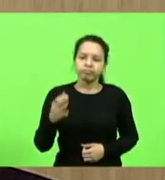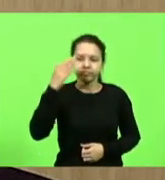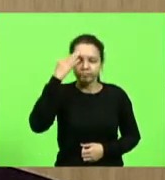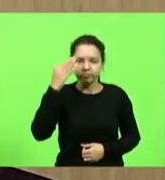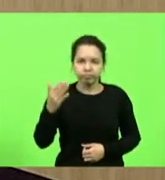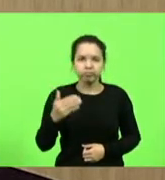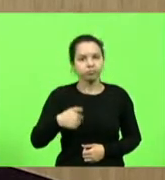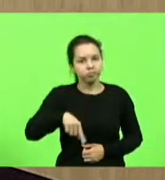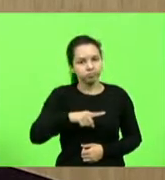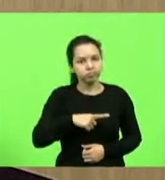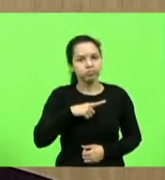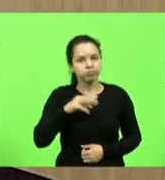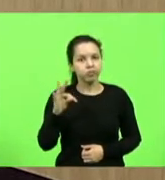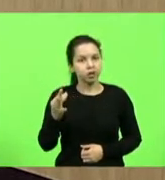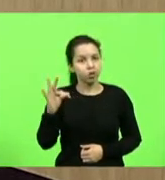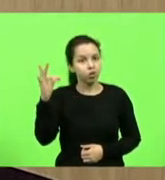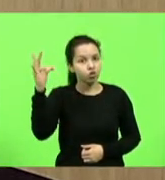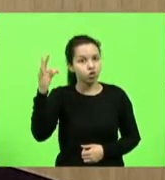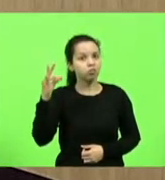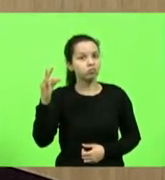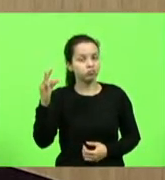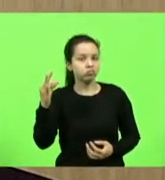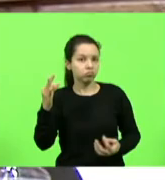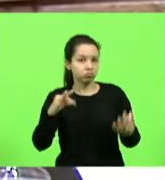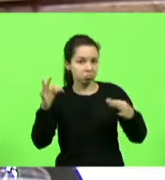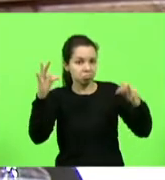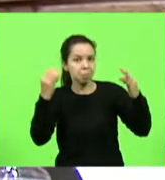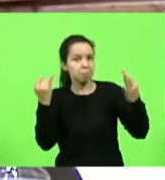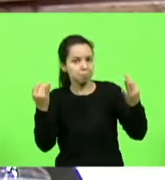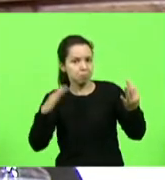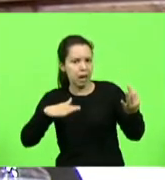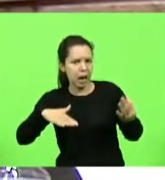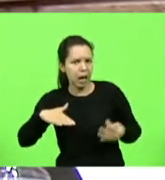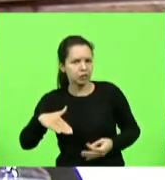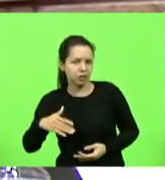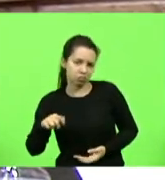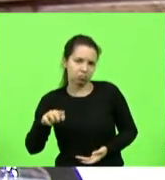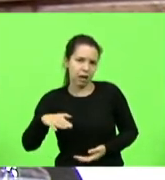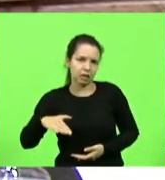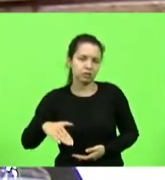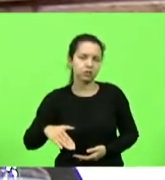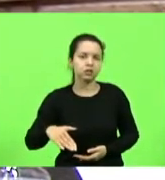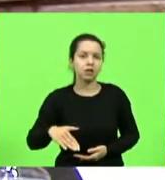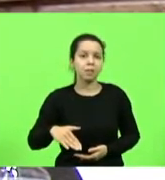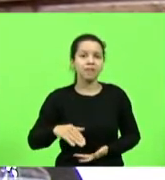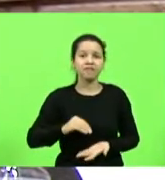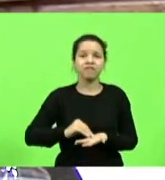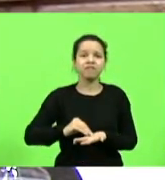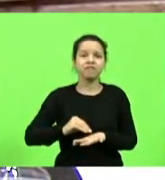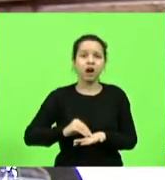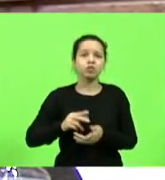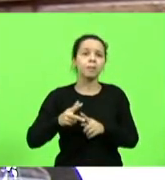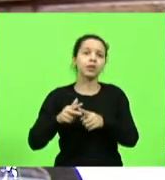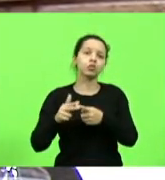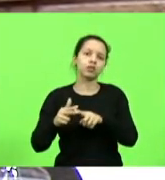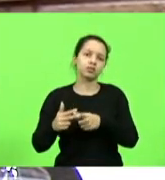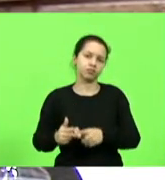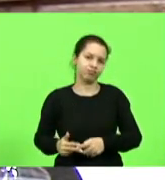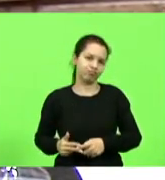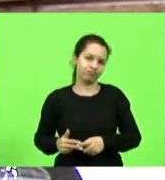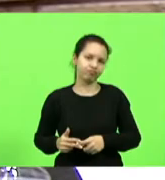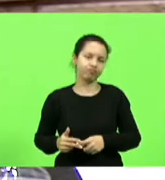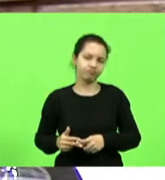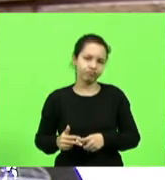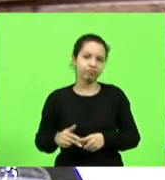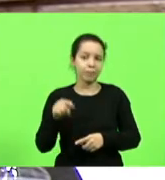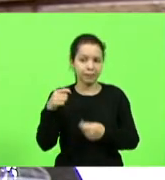tecnologia que é relativamente barata, é barata mesmo, e é por falta exclusiva de manutenção, tá, deputado Milton Alves? Ele tem que